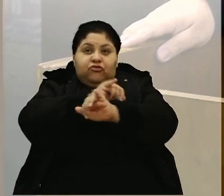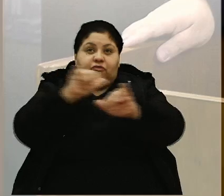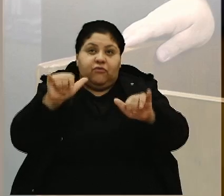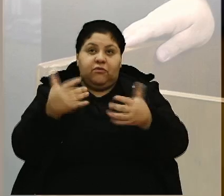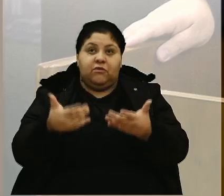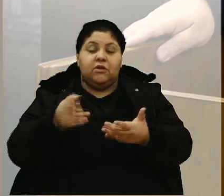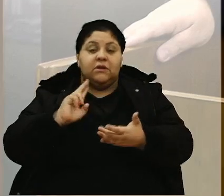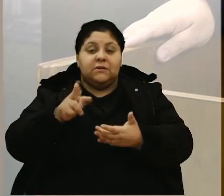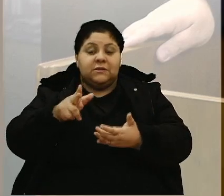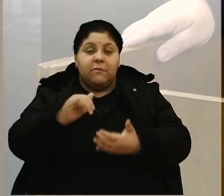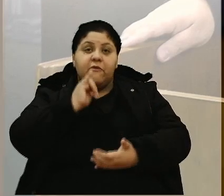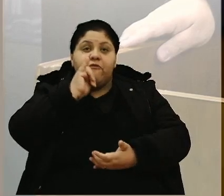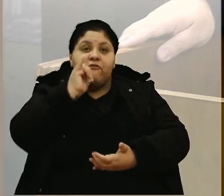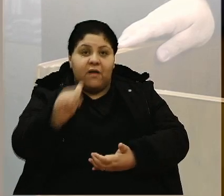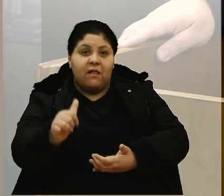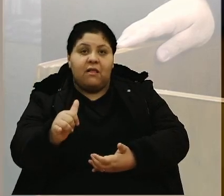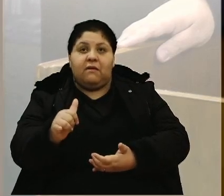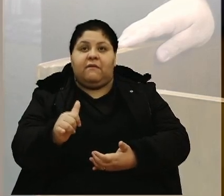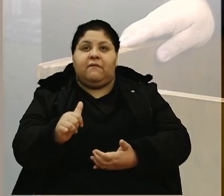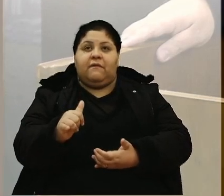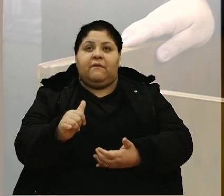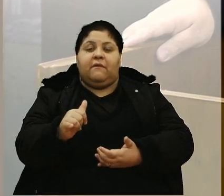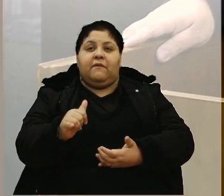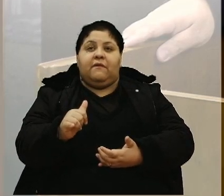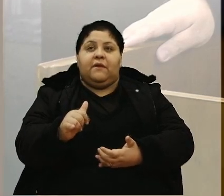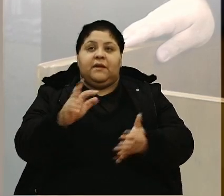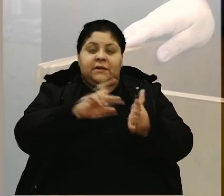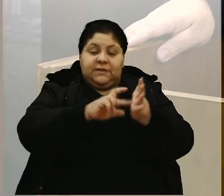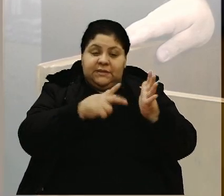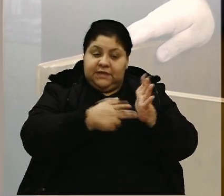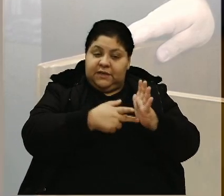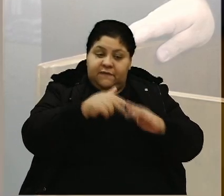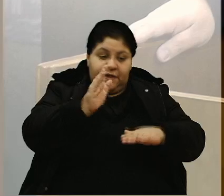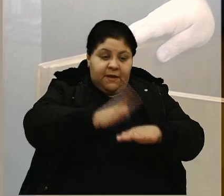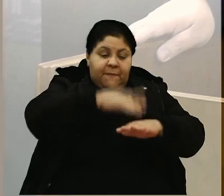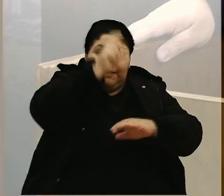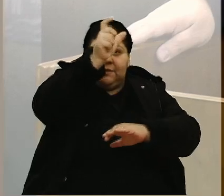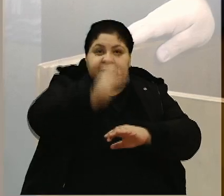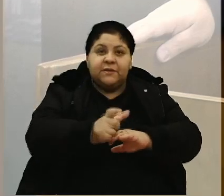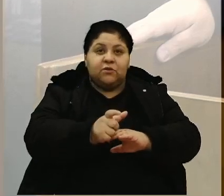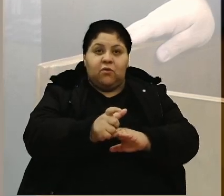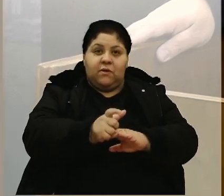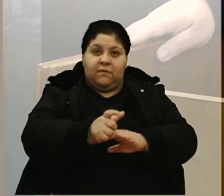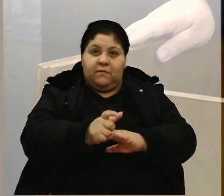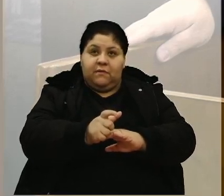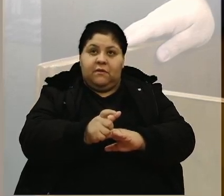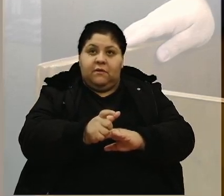eu sempre digo, isso fala mais de quem faz do que aquele que é atacado.